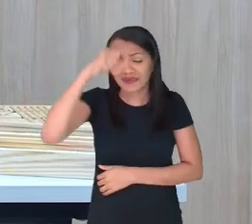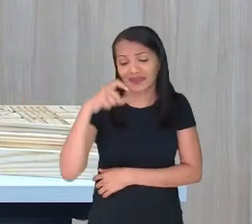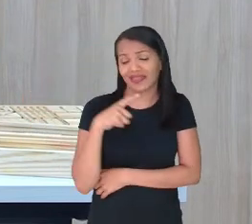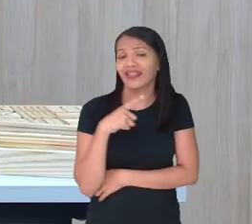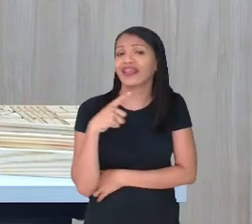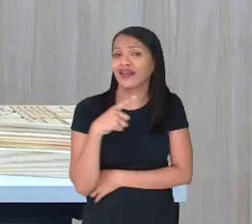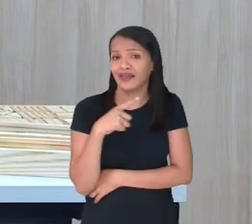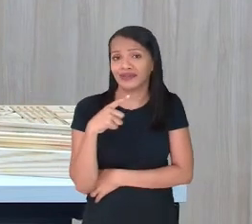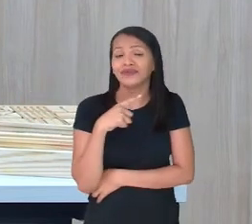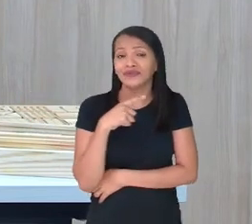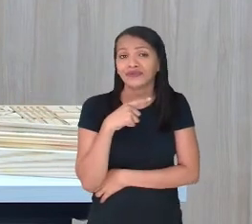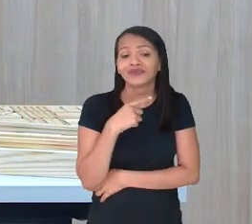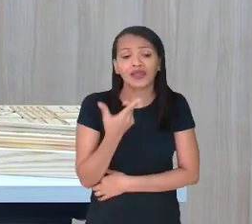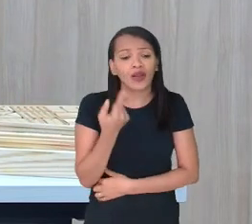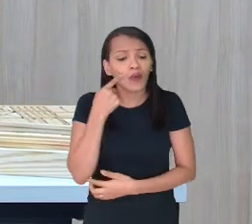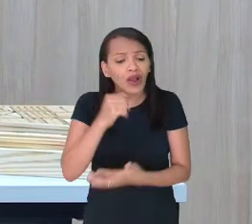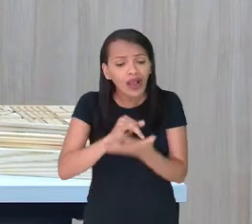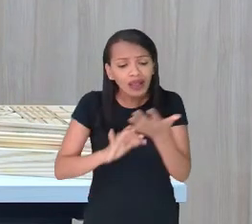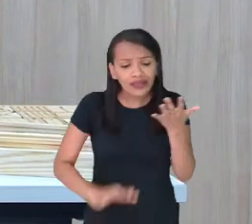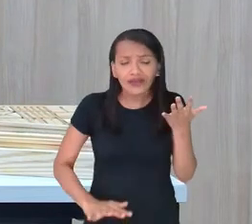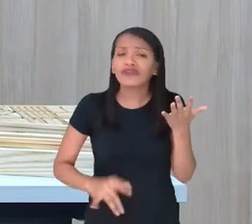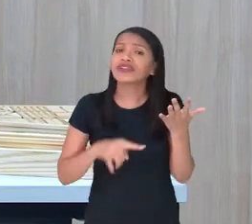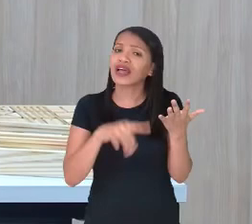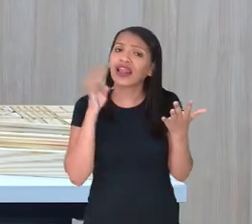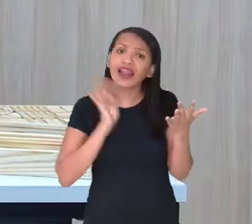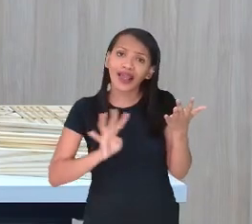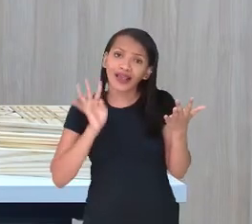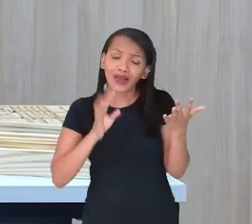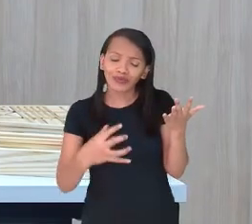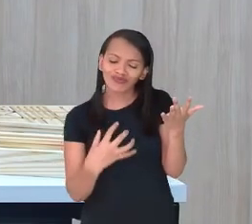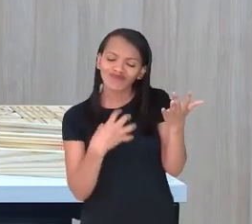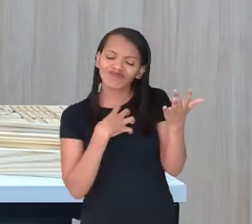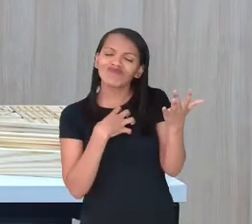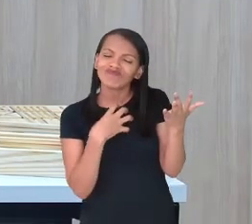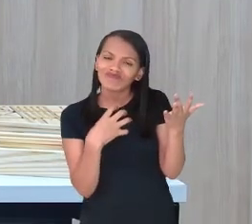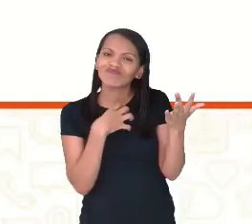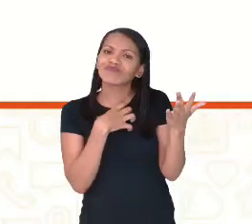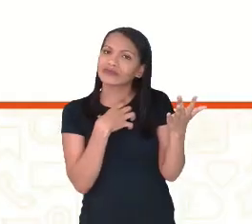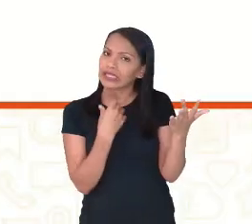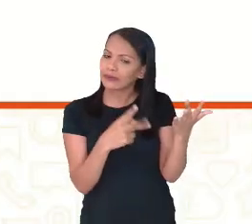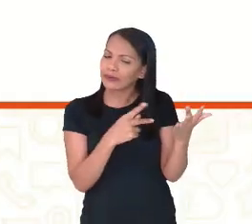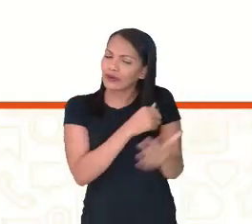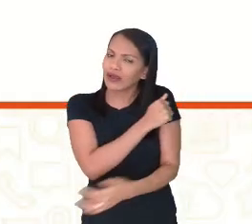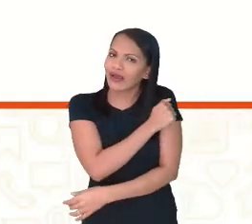teve com aquela atividade que foi significativa para ele.